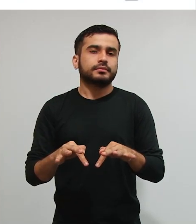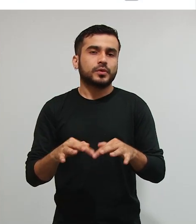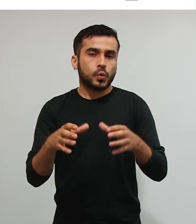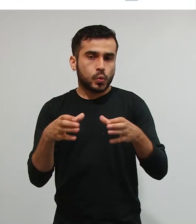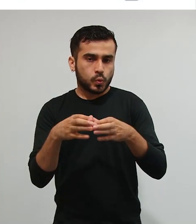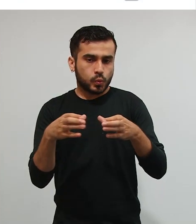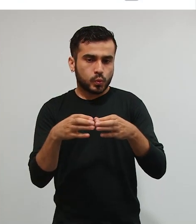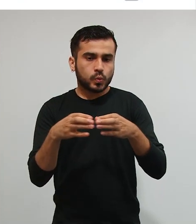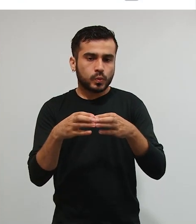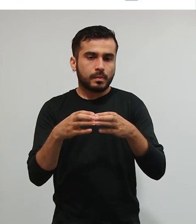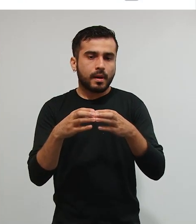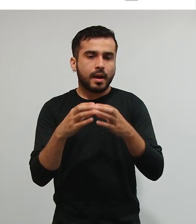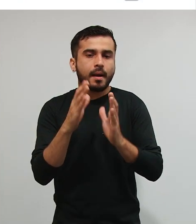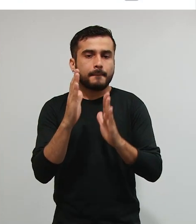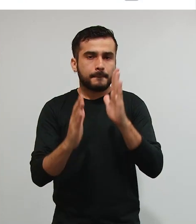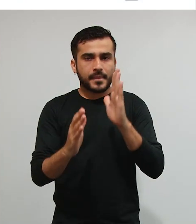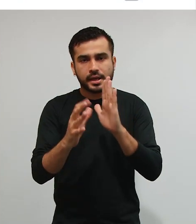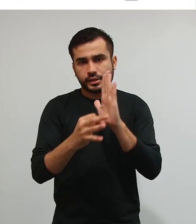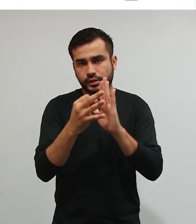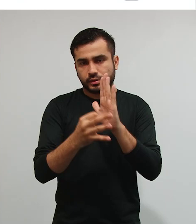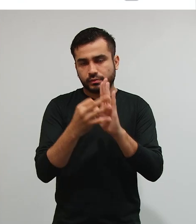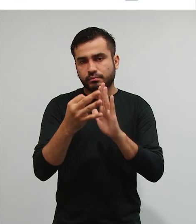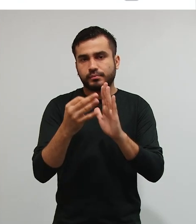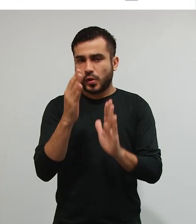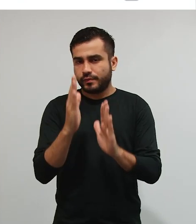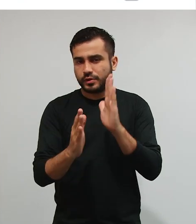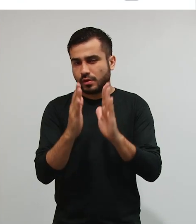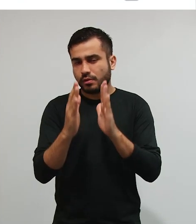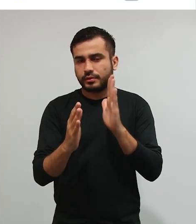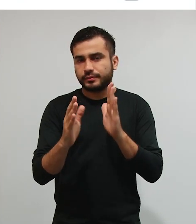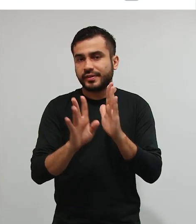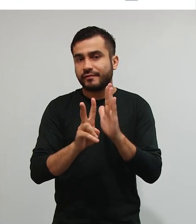a etapa, a sessão, né? Finaliza essa etapa